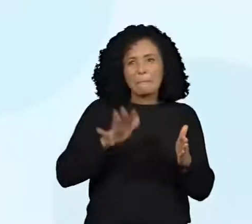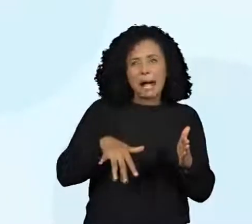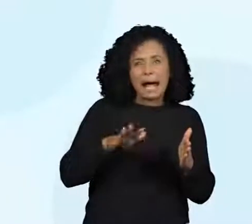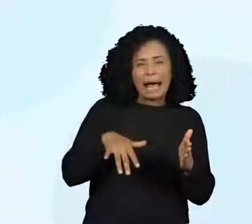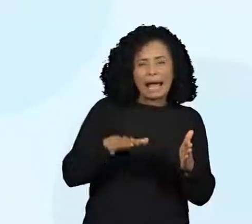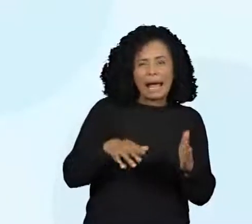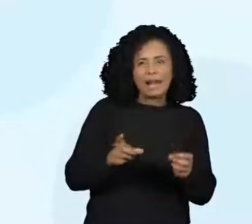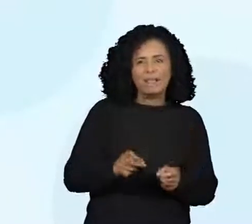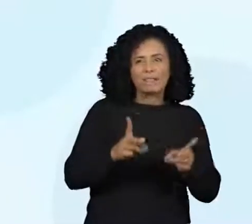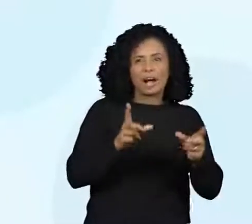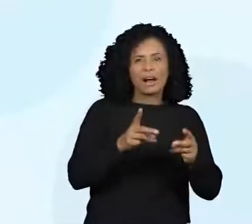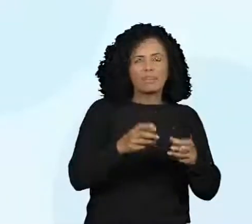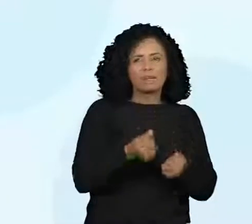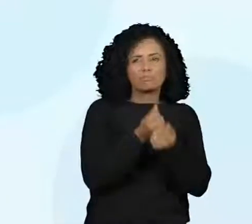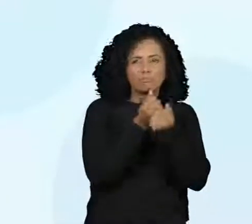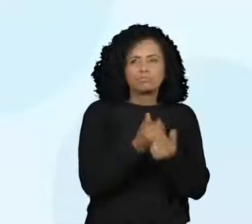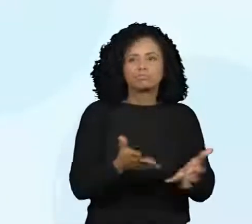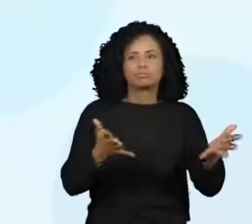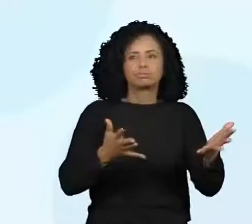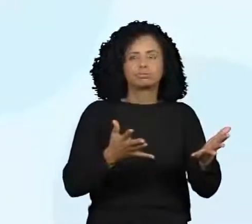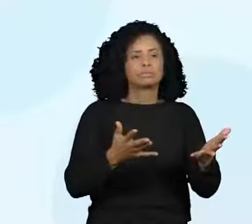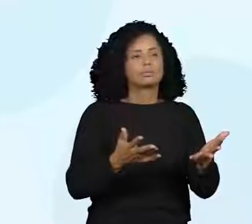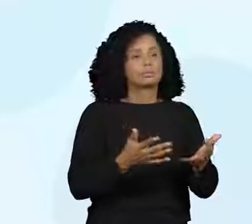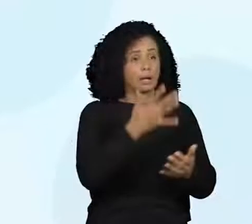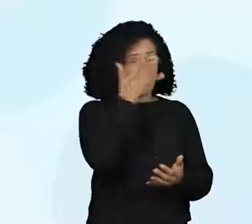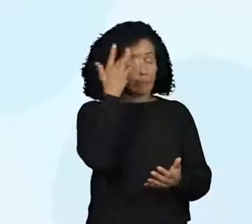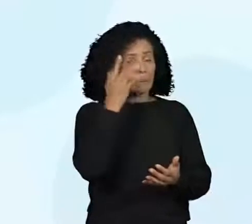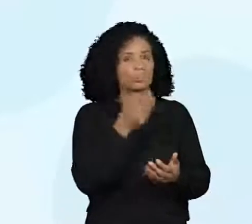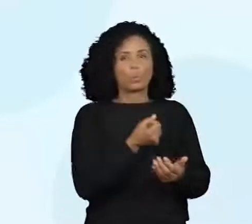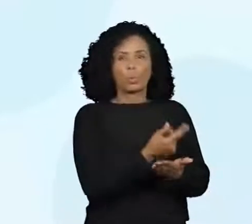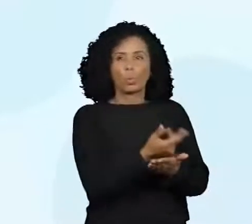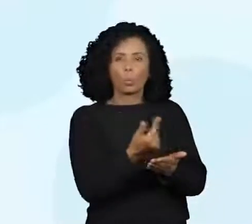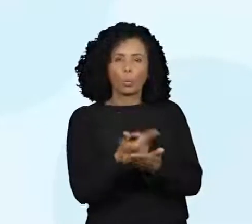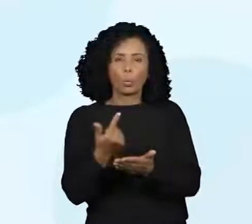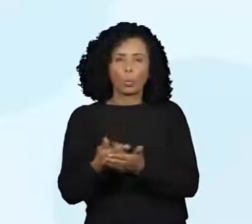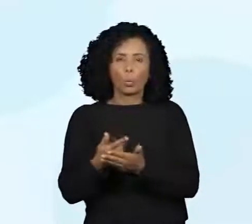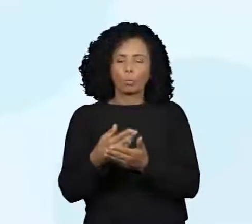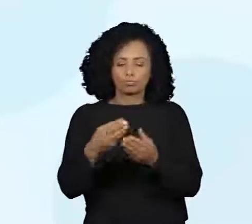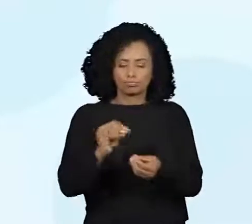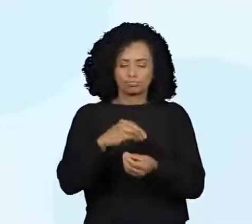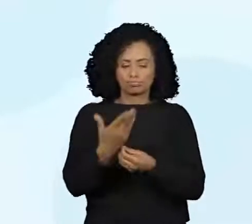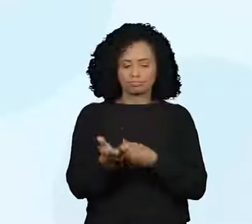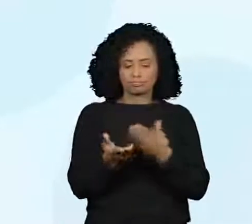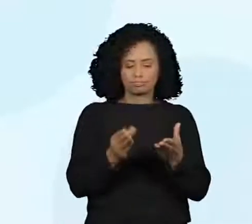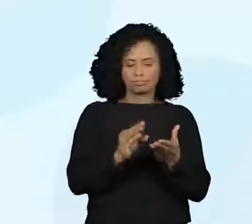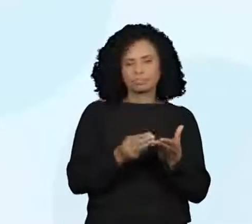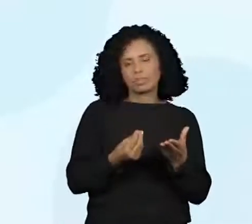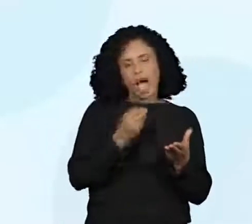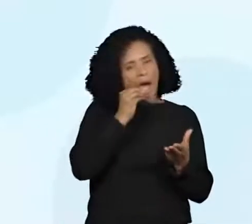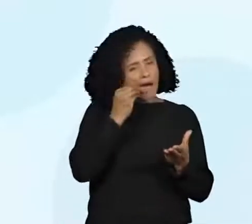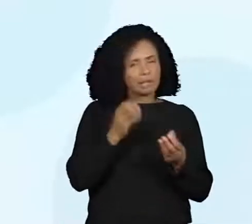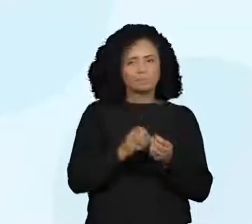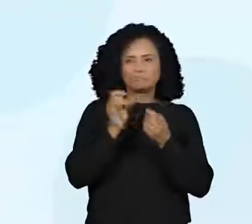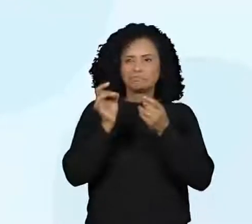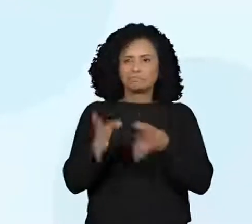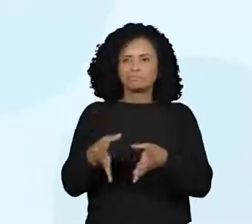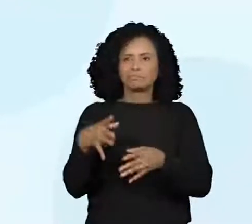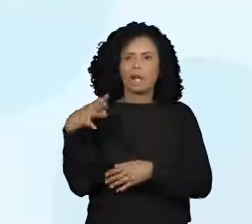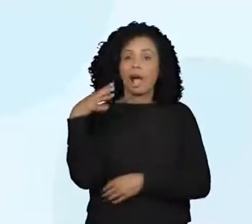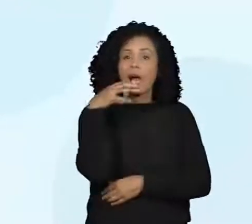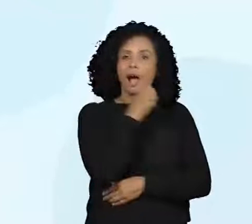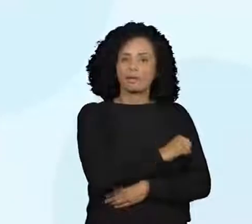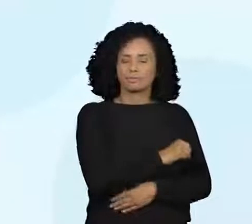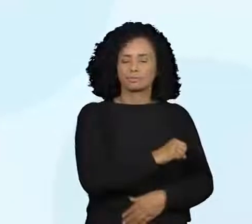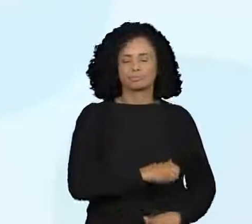o ciclo de vida mais rápido. Ou seja, produtos que eu descarto com mais rapidez na